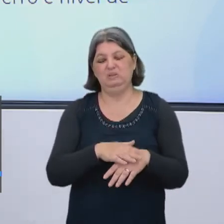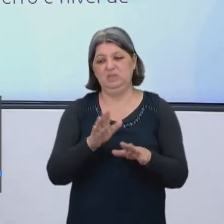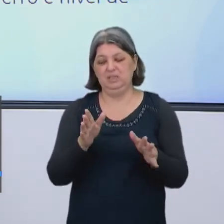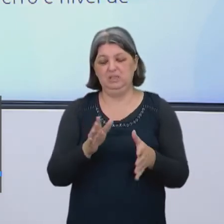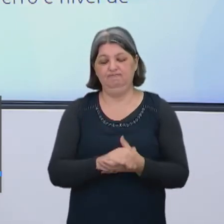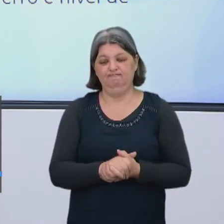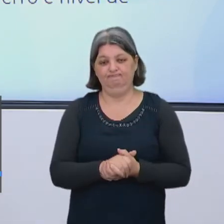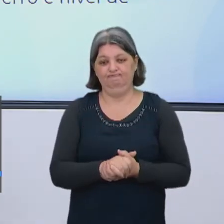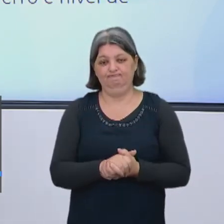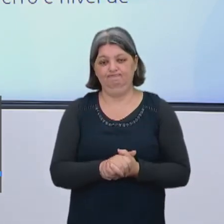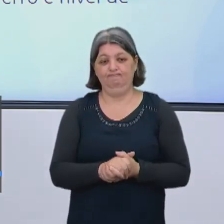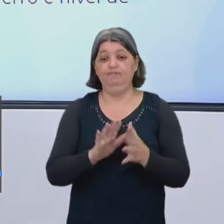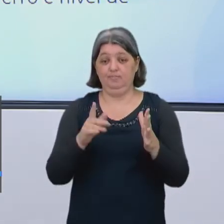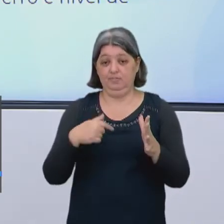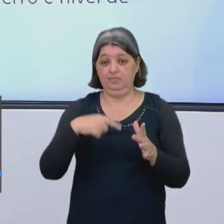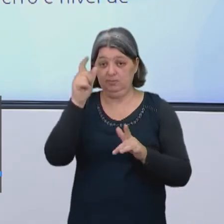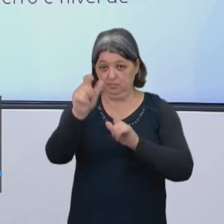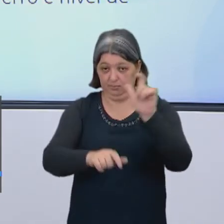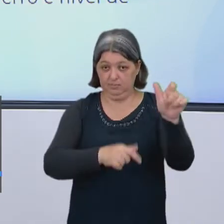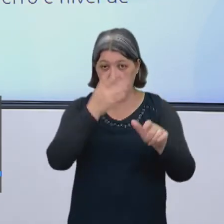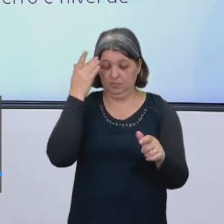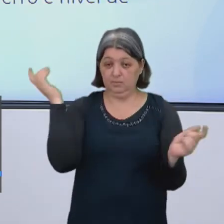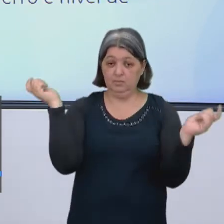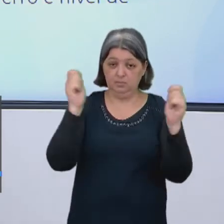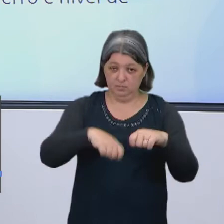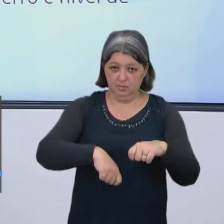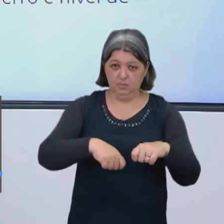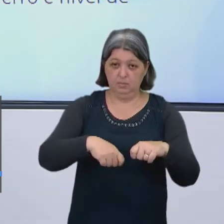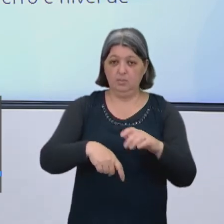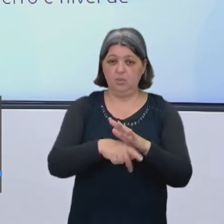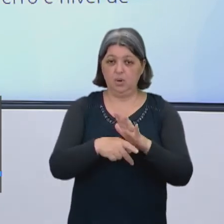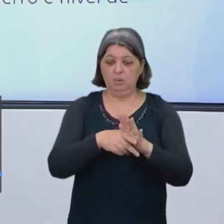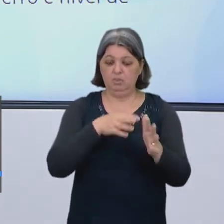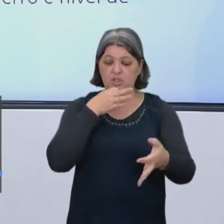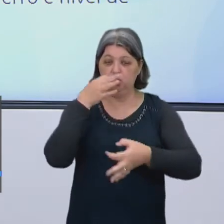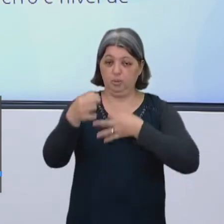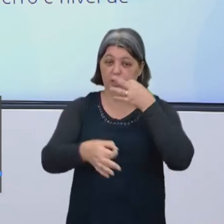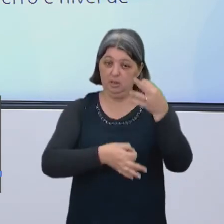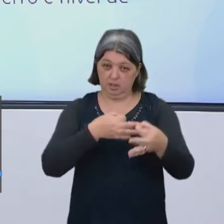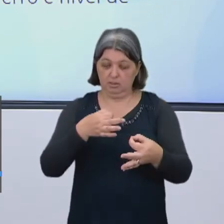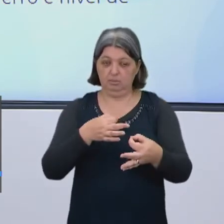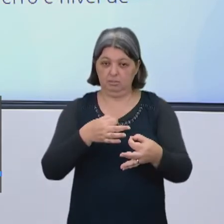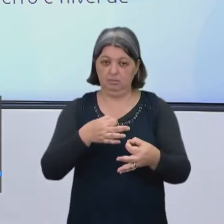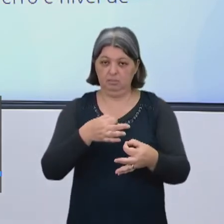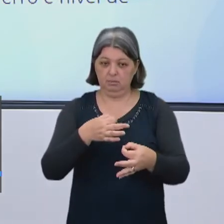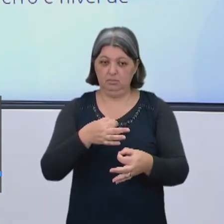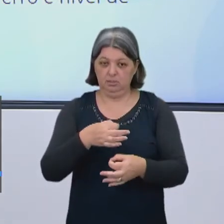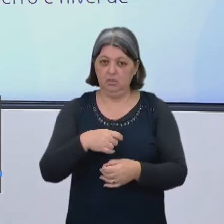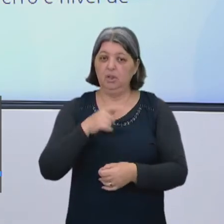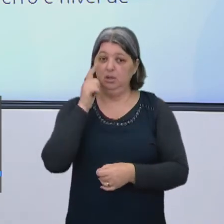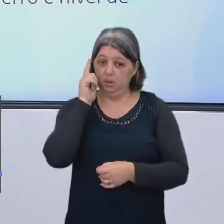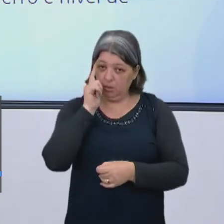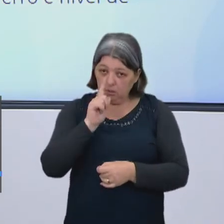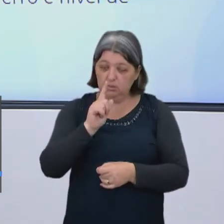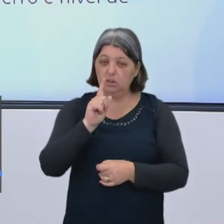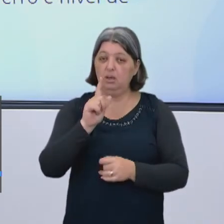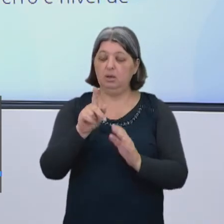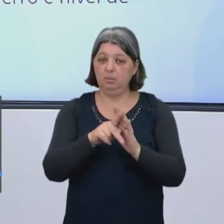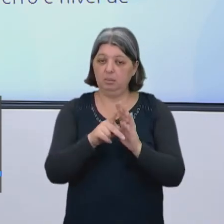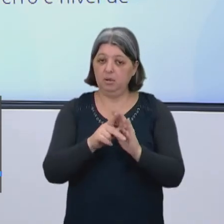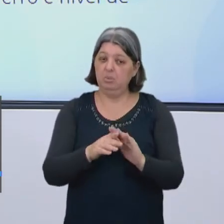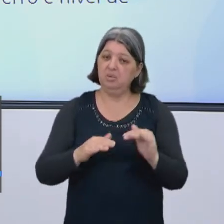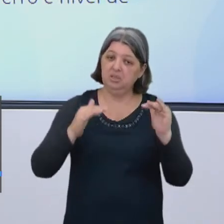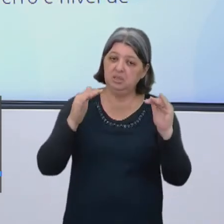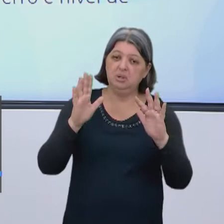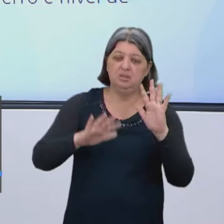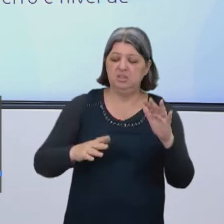o que acontece? O indivíduo que tem essa capacidade de análise crítica, ele está muito adiante daquele que não tem, daquele que simplesmente olha